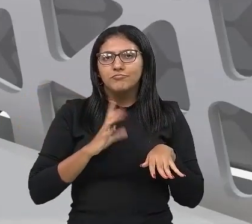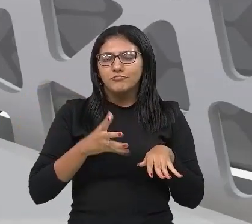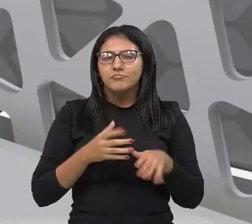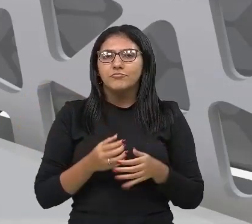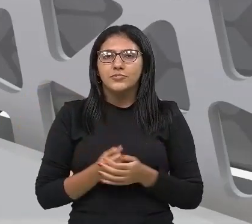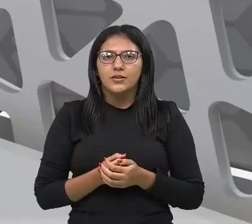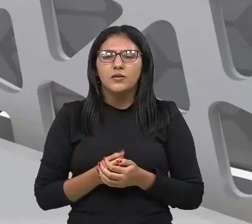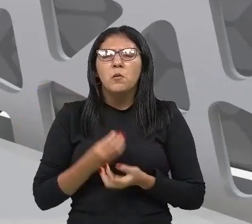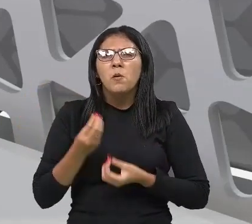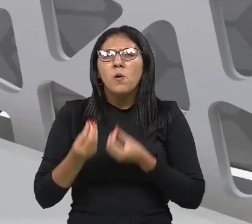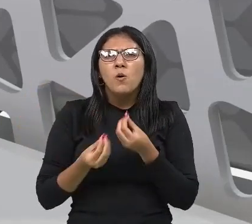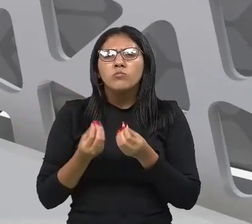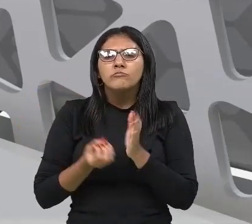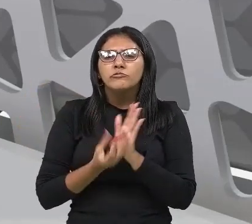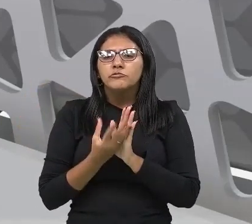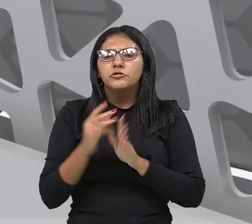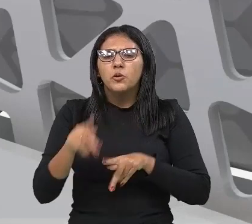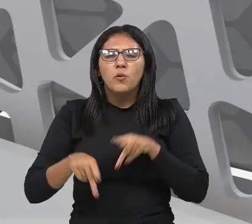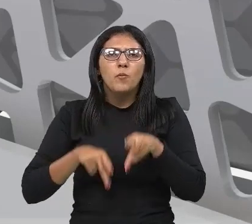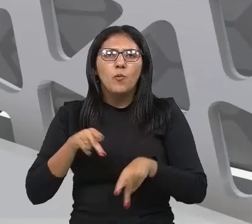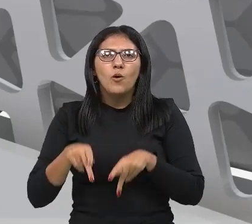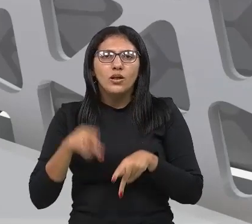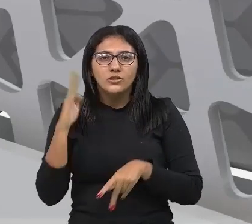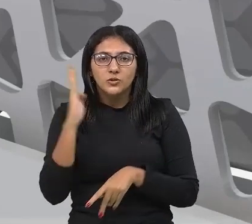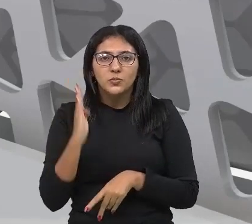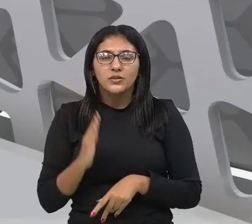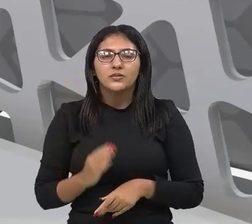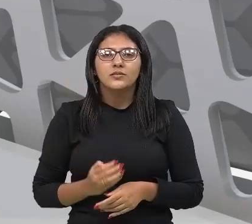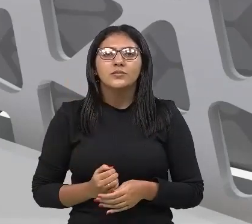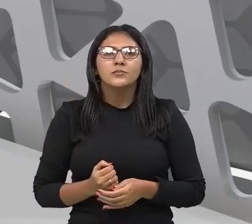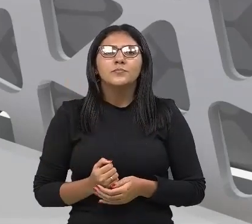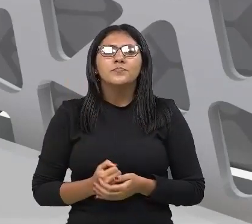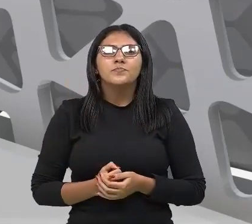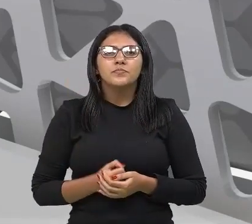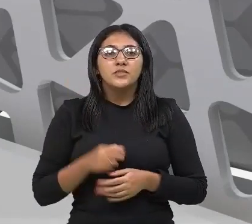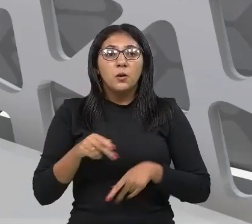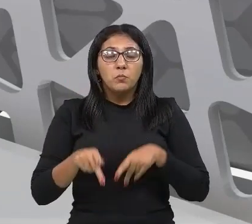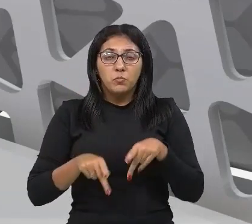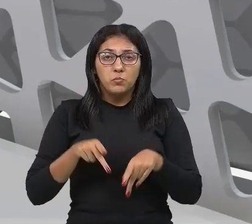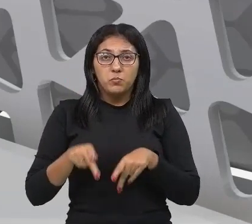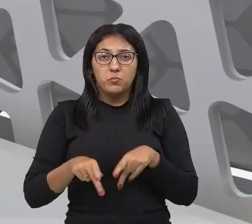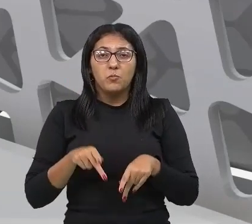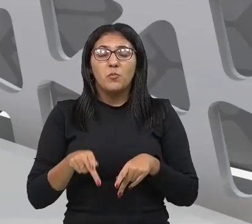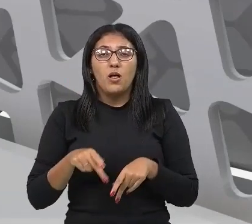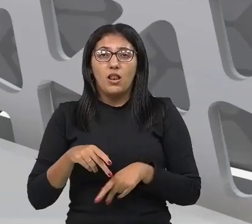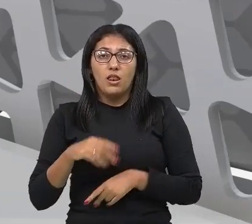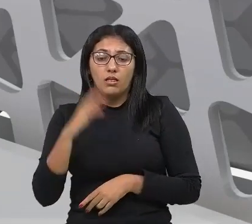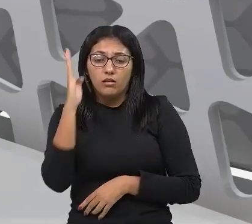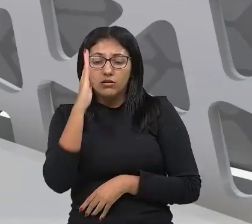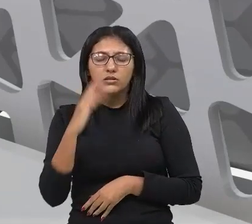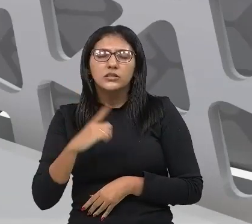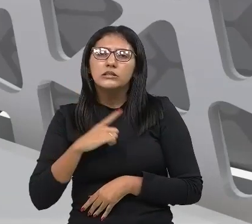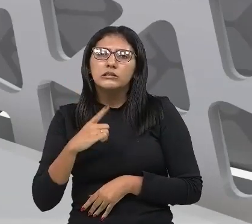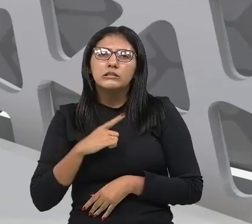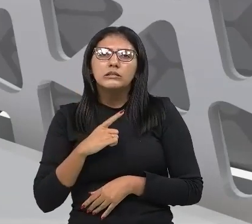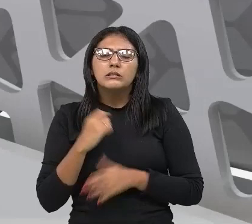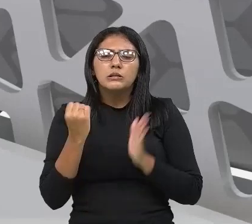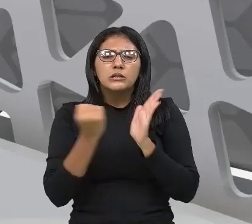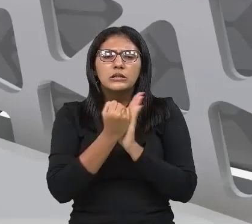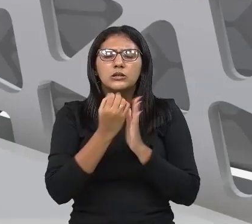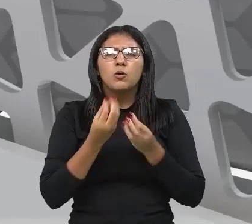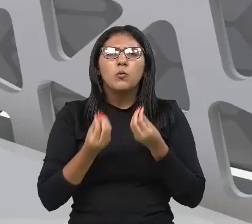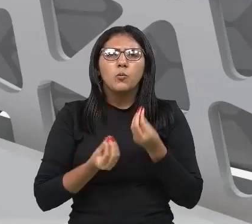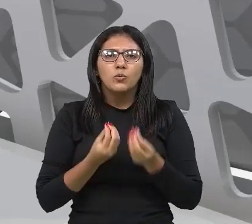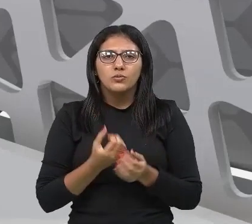sendo formada a população brasileira. Gente, a população brasileira vai ser marcada pelo quê?